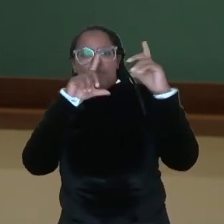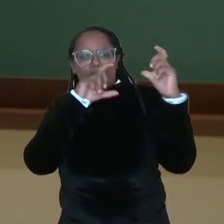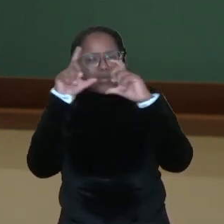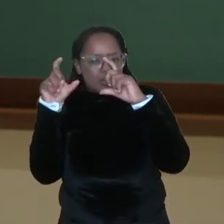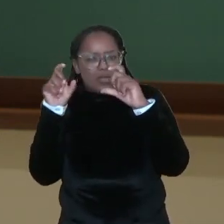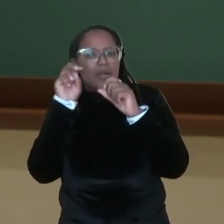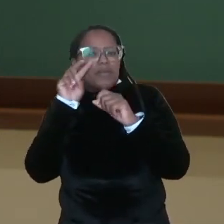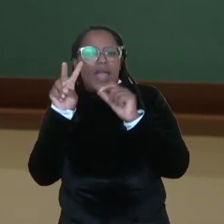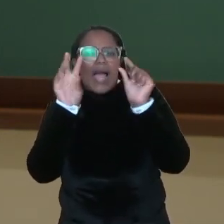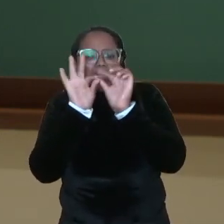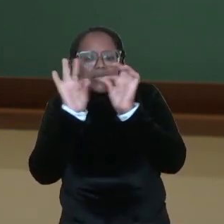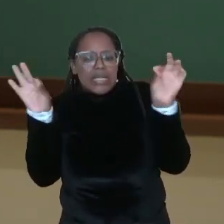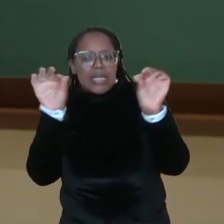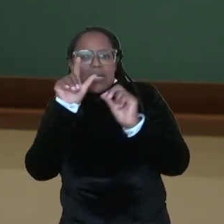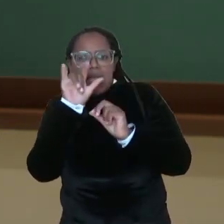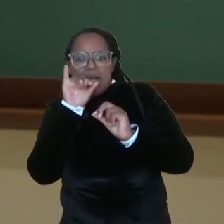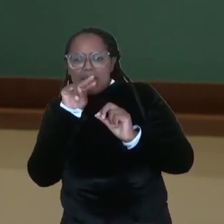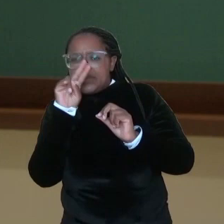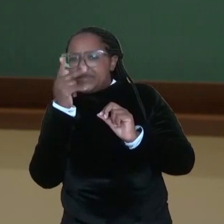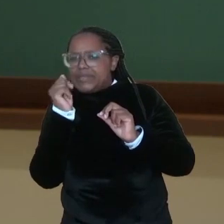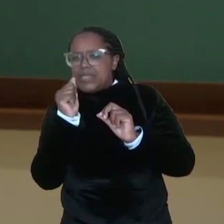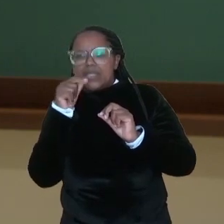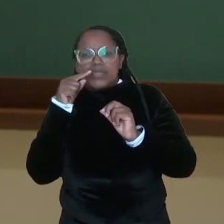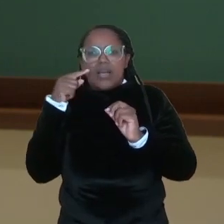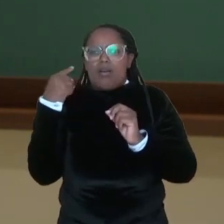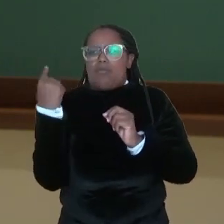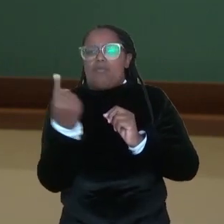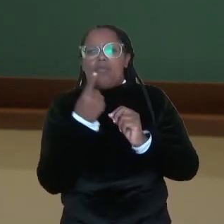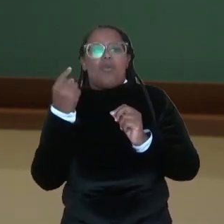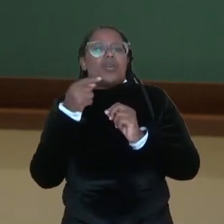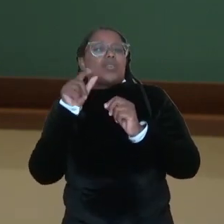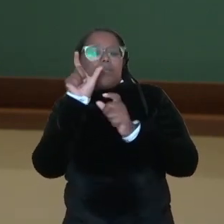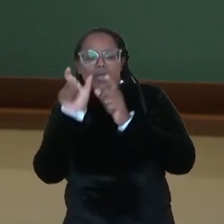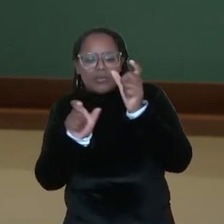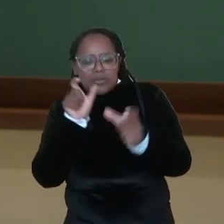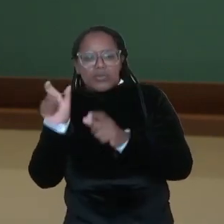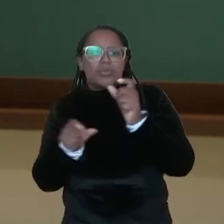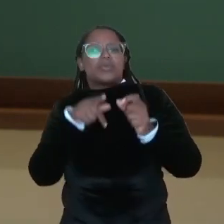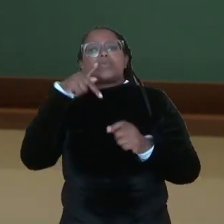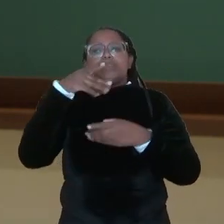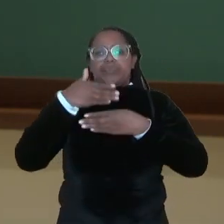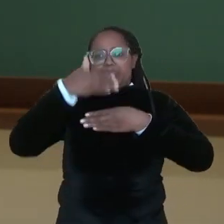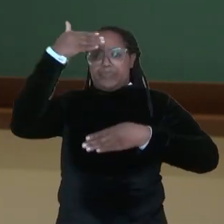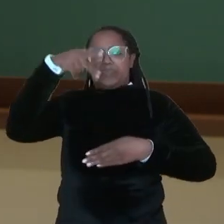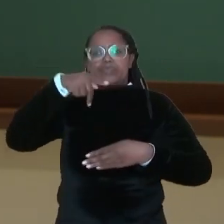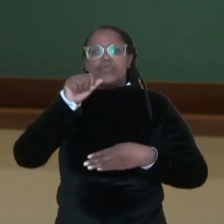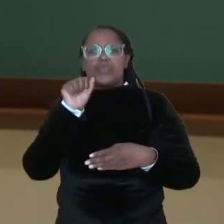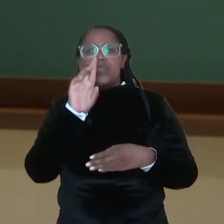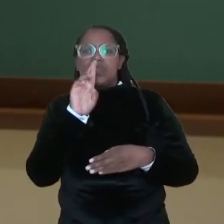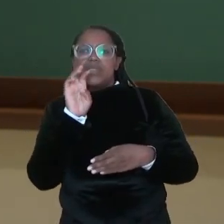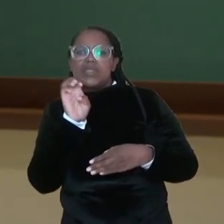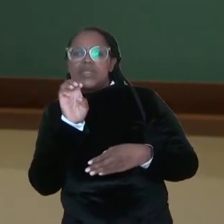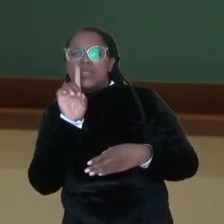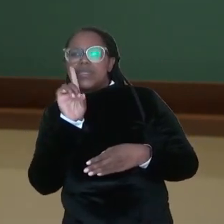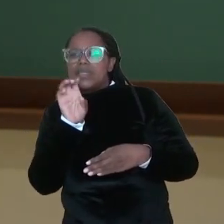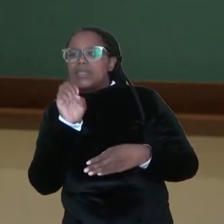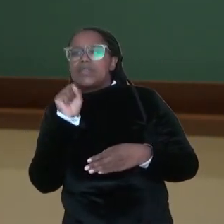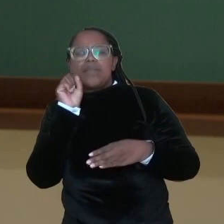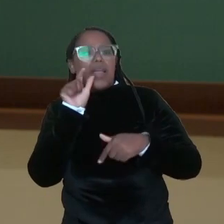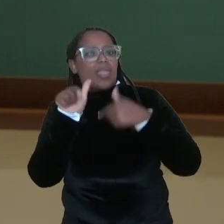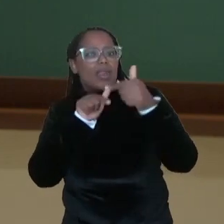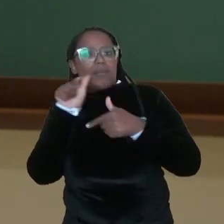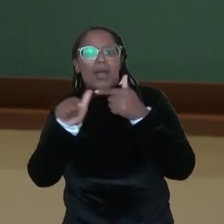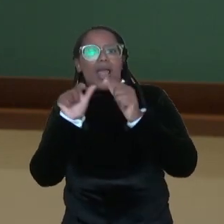as linhas dos elementos que estiverem ao redor, paredes, pessoas, então vai trabalhar com as linhas para dar